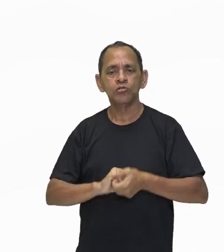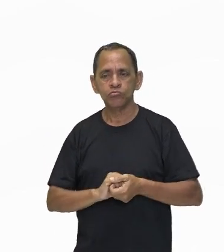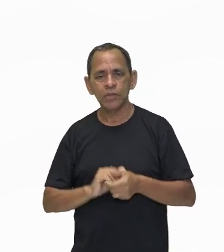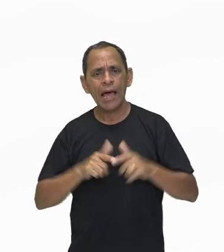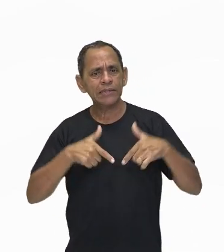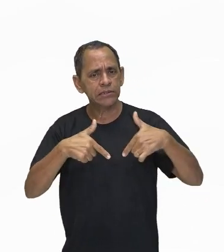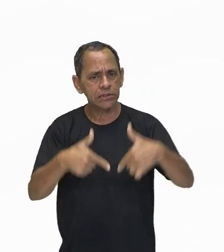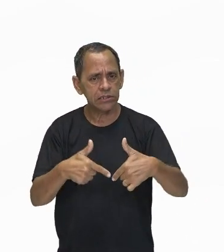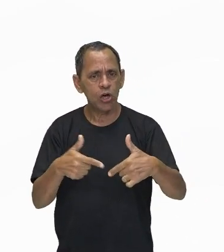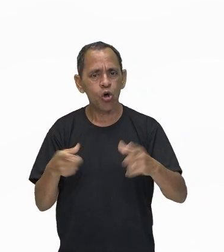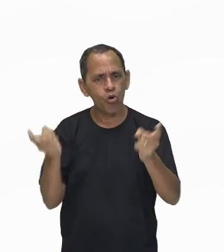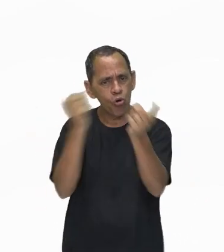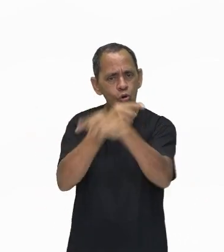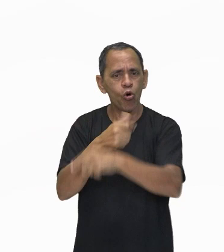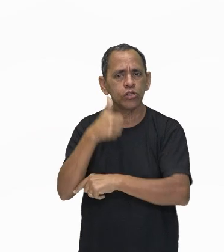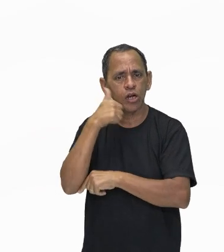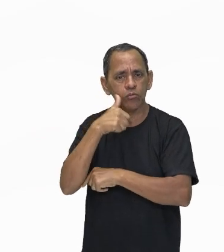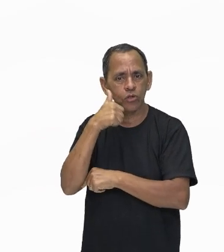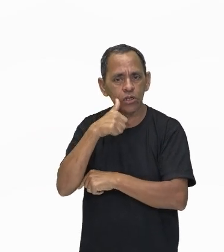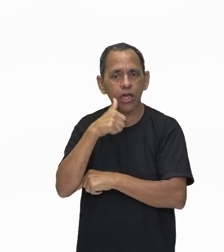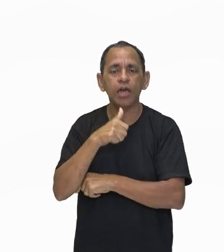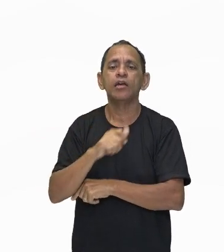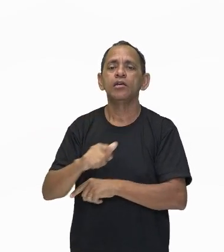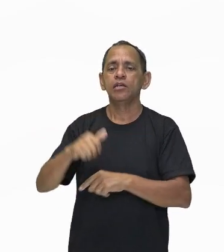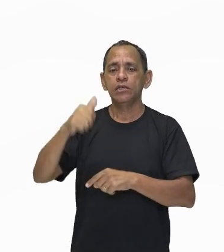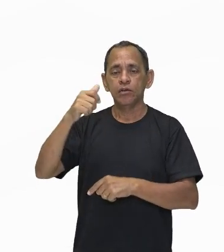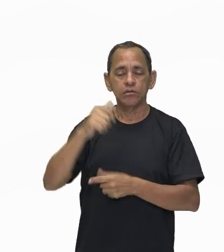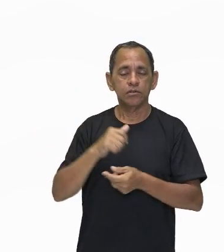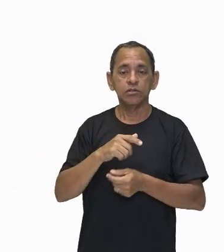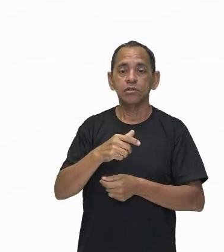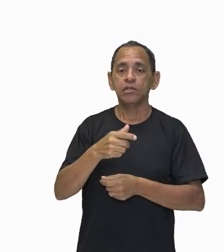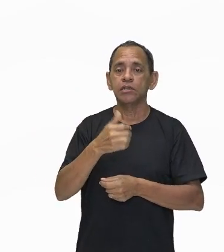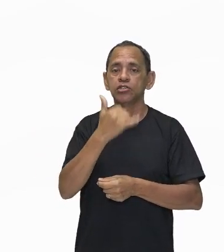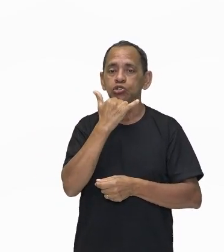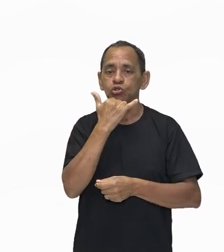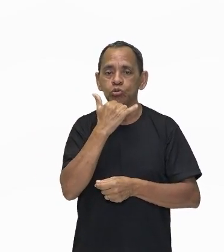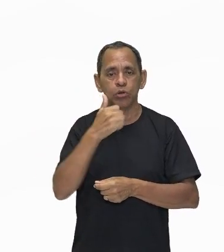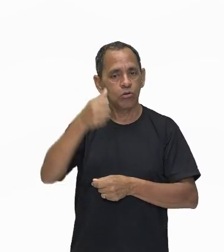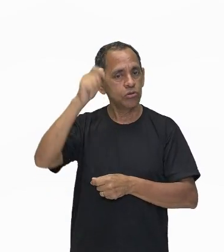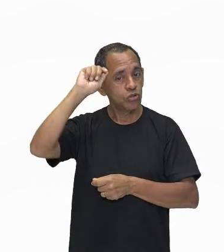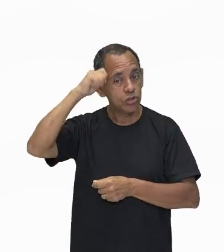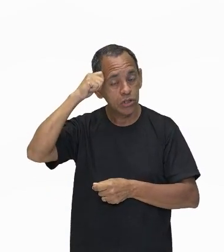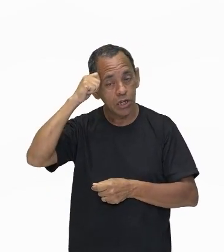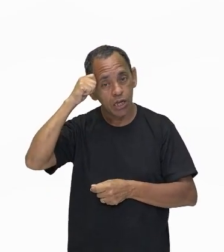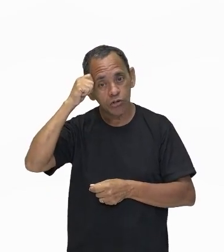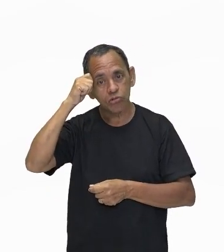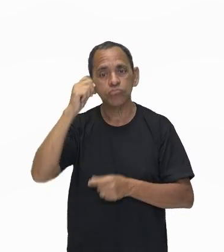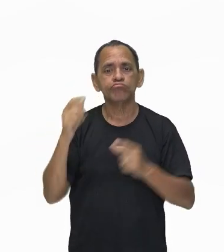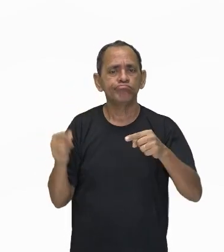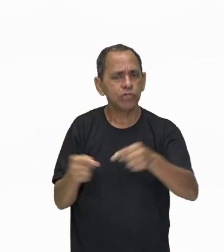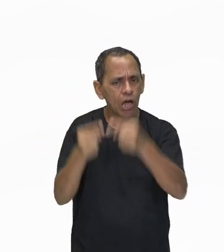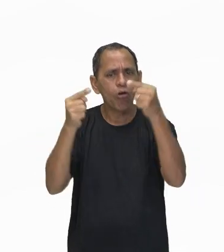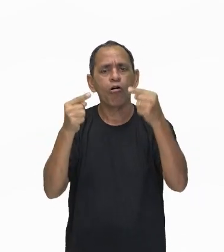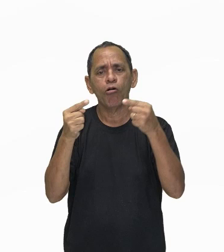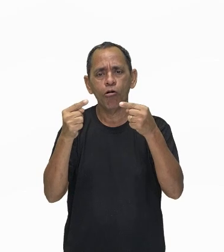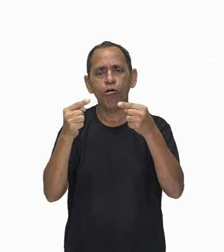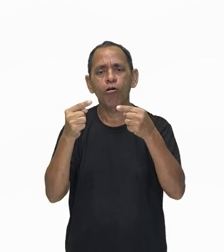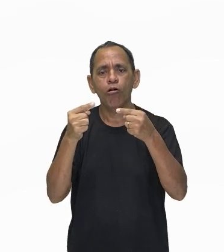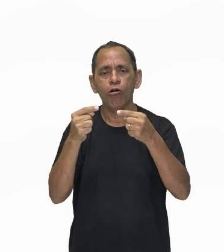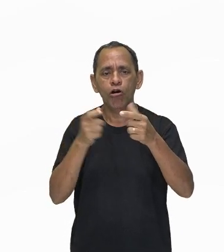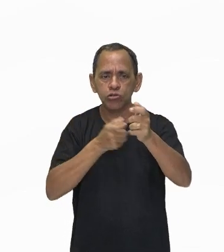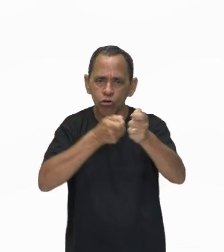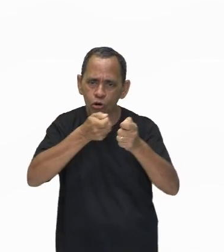violência, principalmente contra os negros no Brasil. De acordo, então, com o mapa da violência, enquanto os